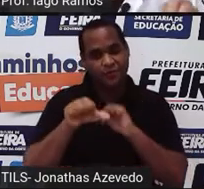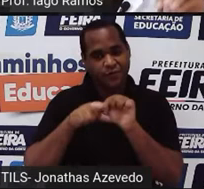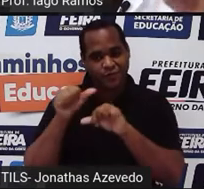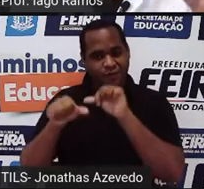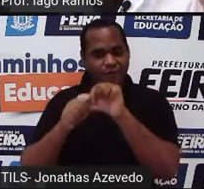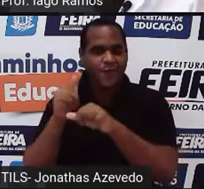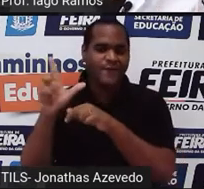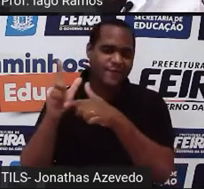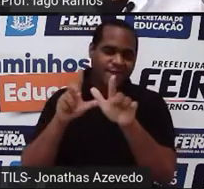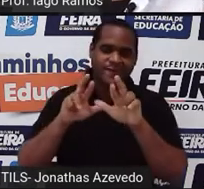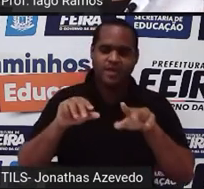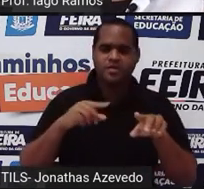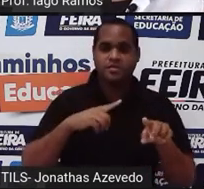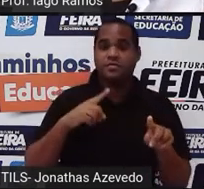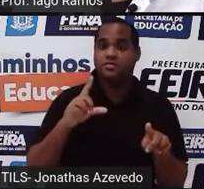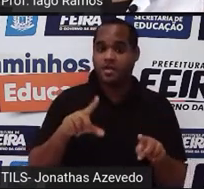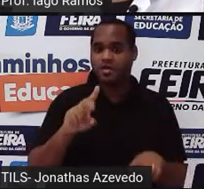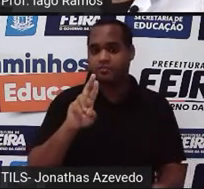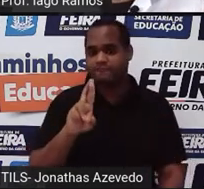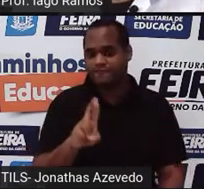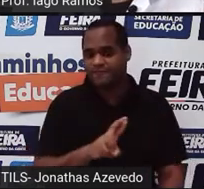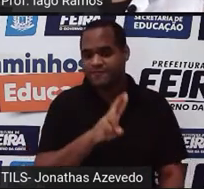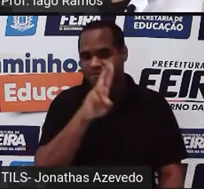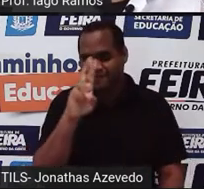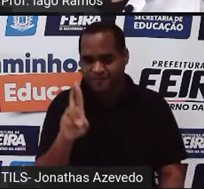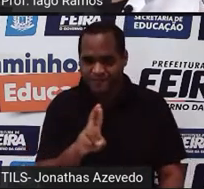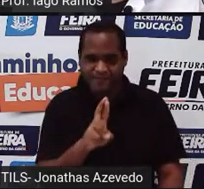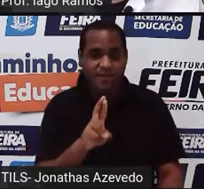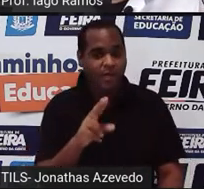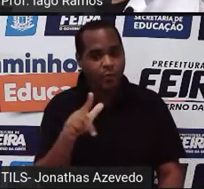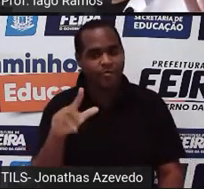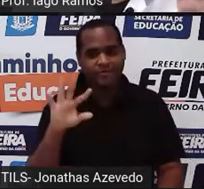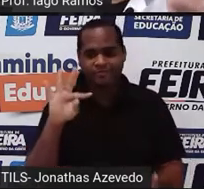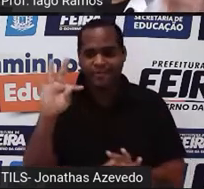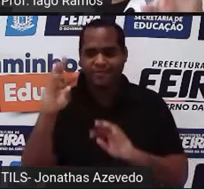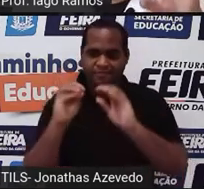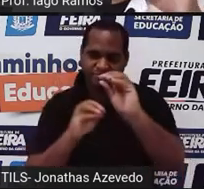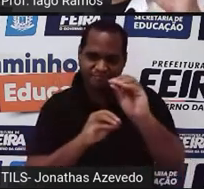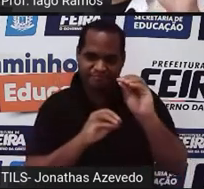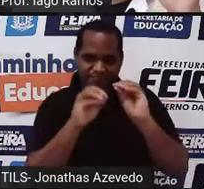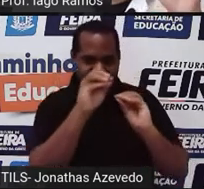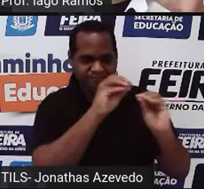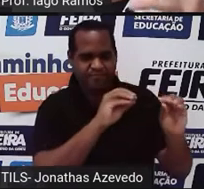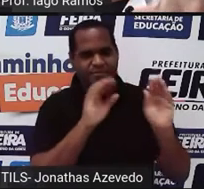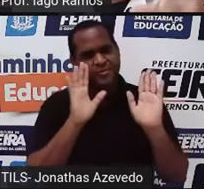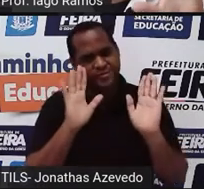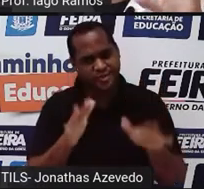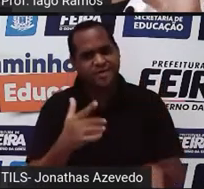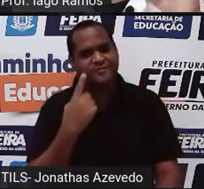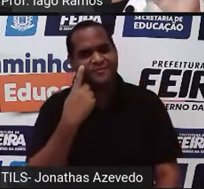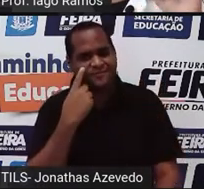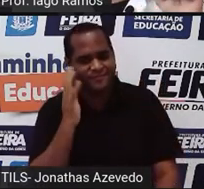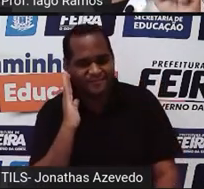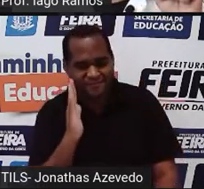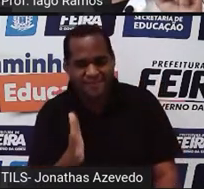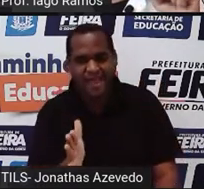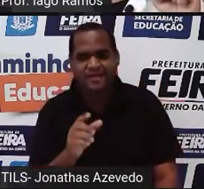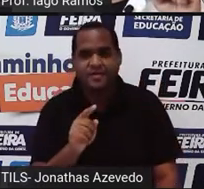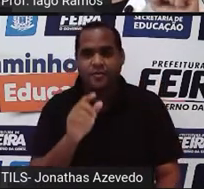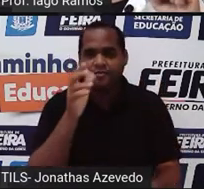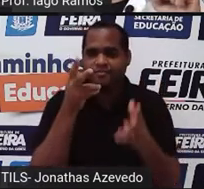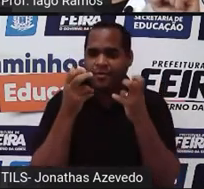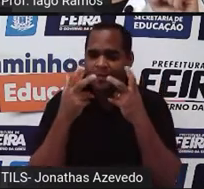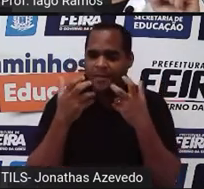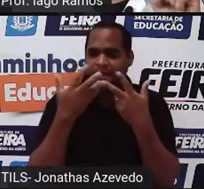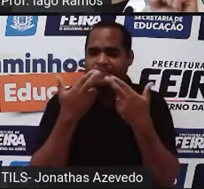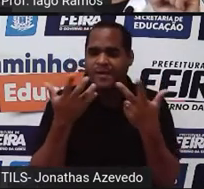Porque a de rotação e a de translação, a gente já viu, a gente já conseguiu captar